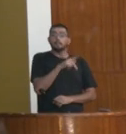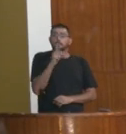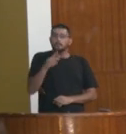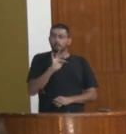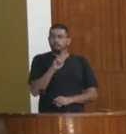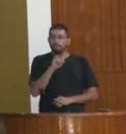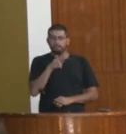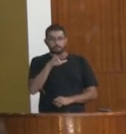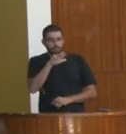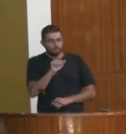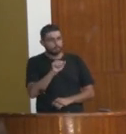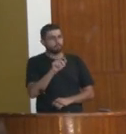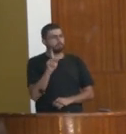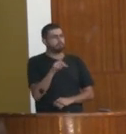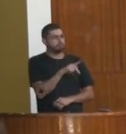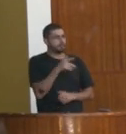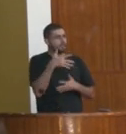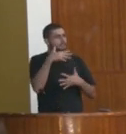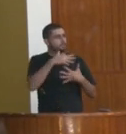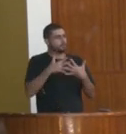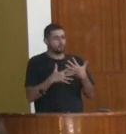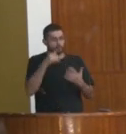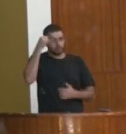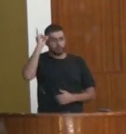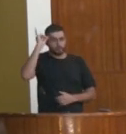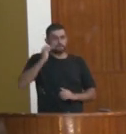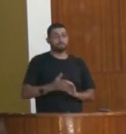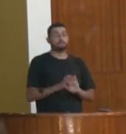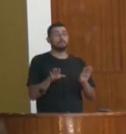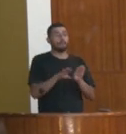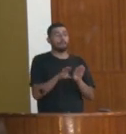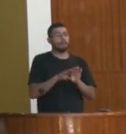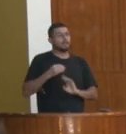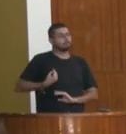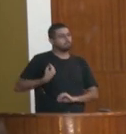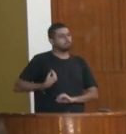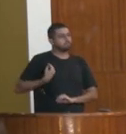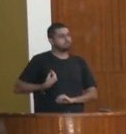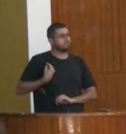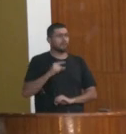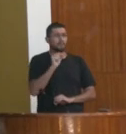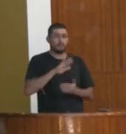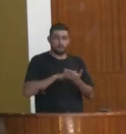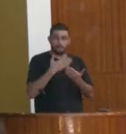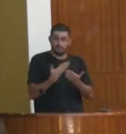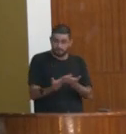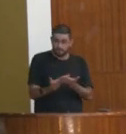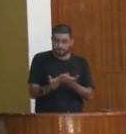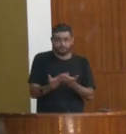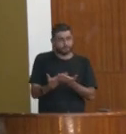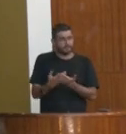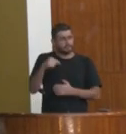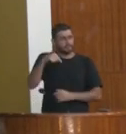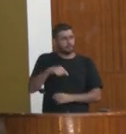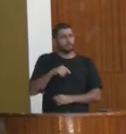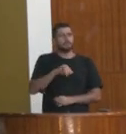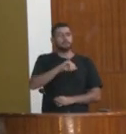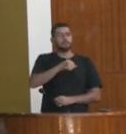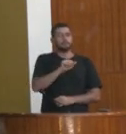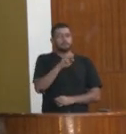Piraí, também presente. E eu gostaria de agradecer também a participação dos intérpretes de Libra, né, o